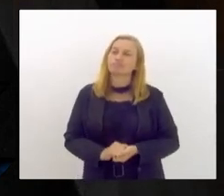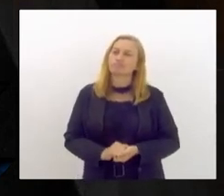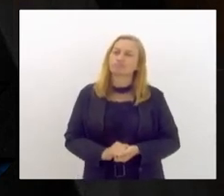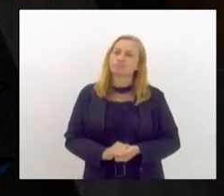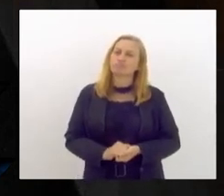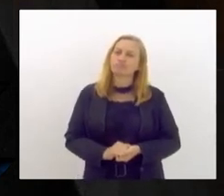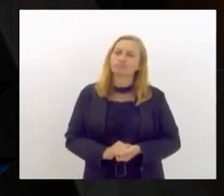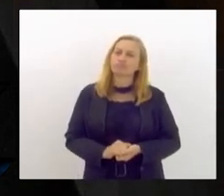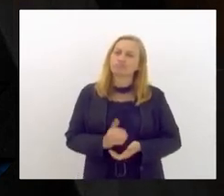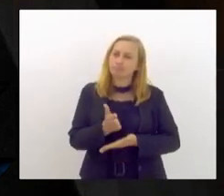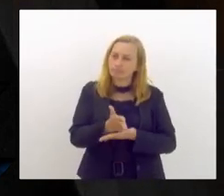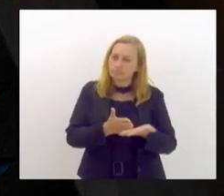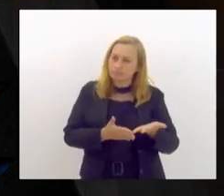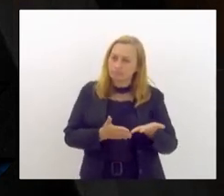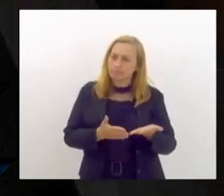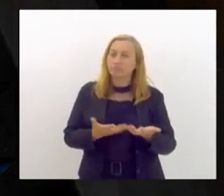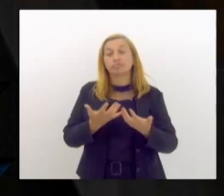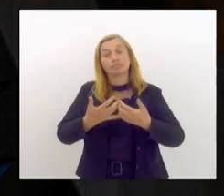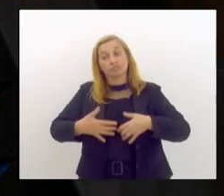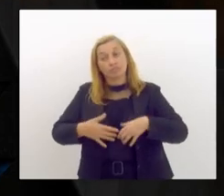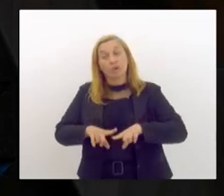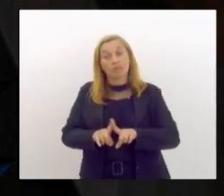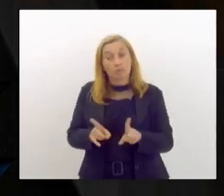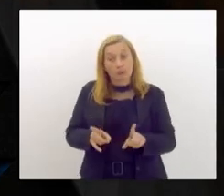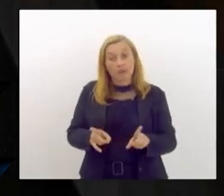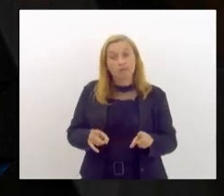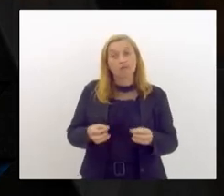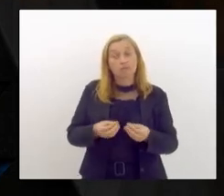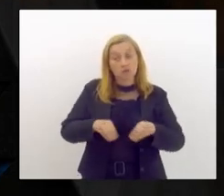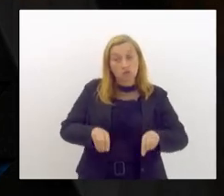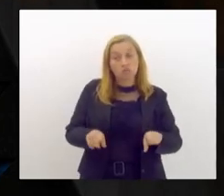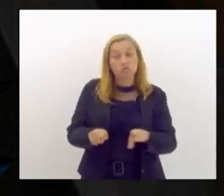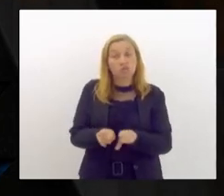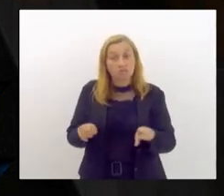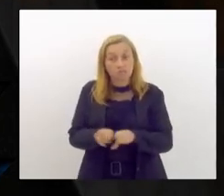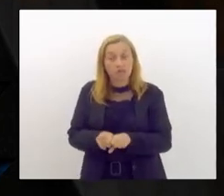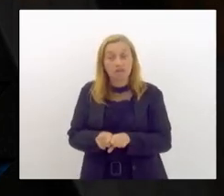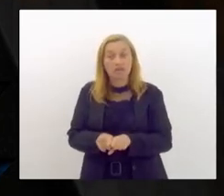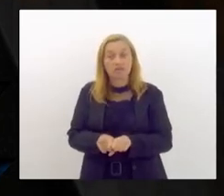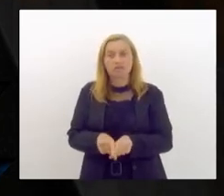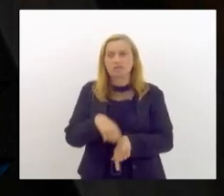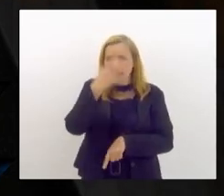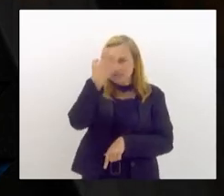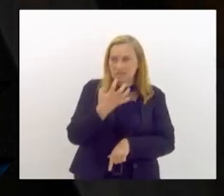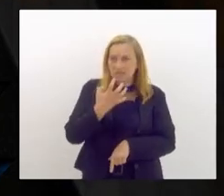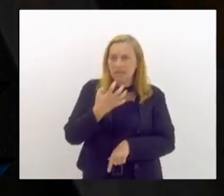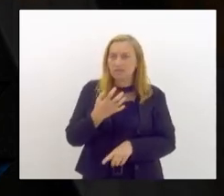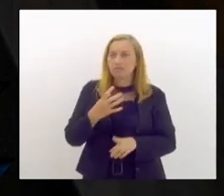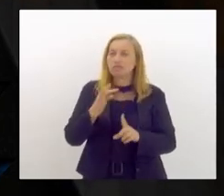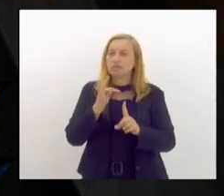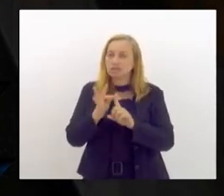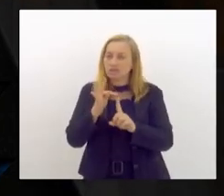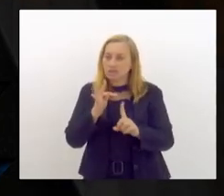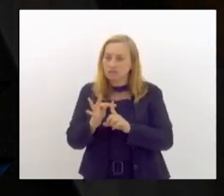de Petrópolis, mas castigou também duramente